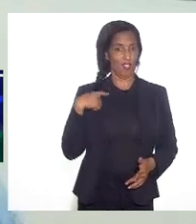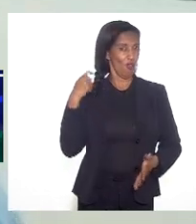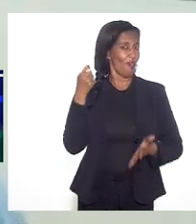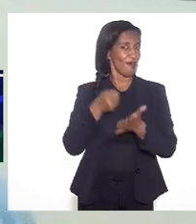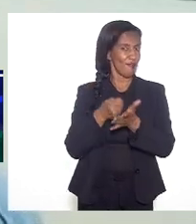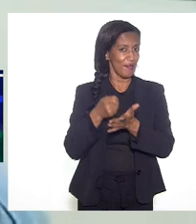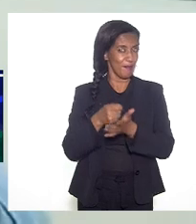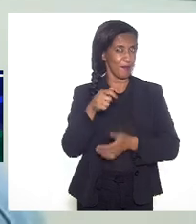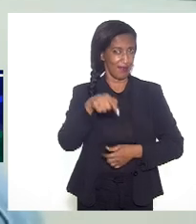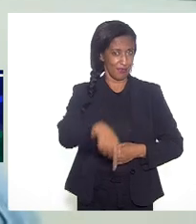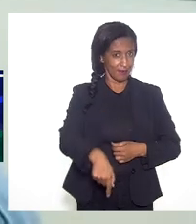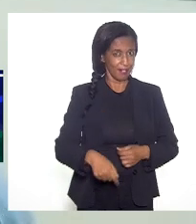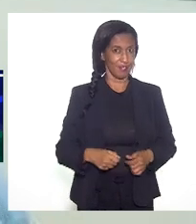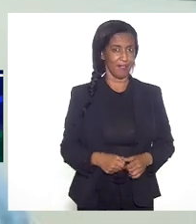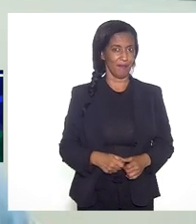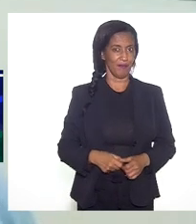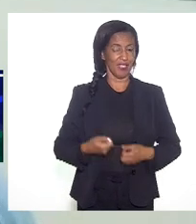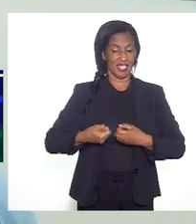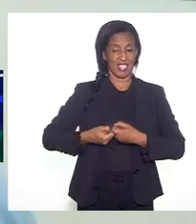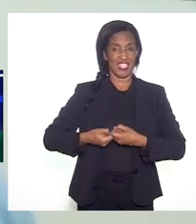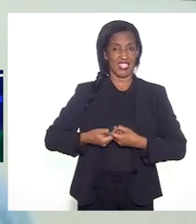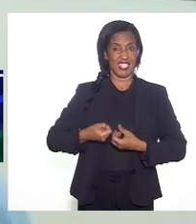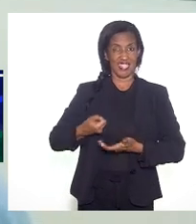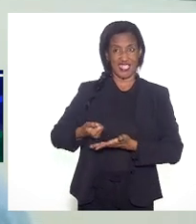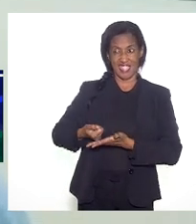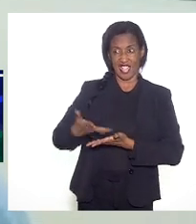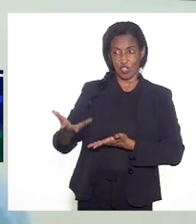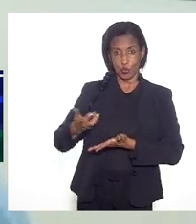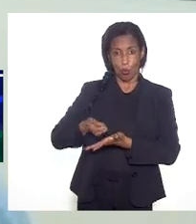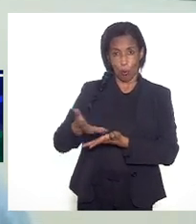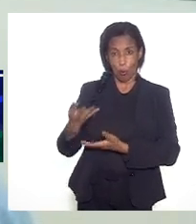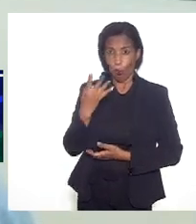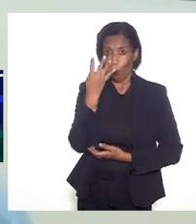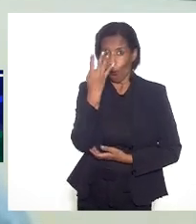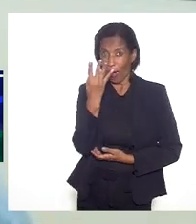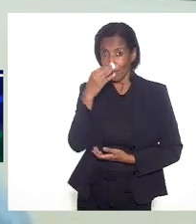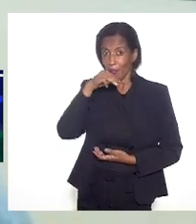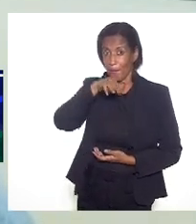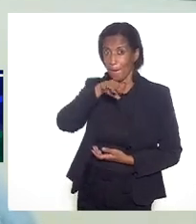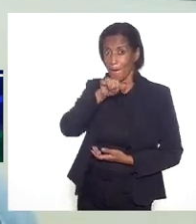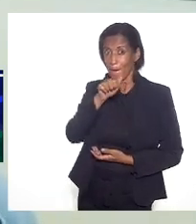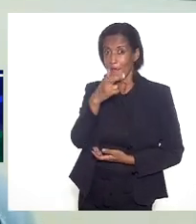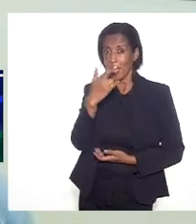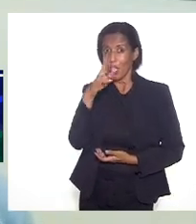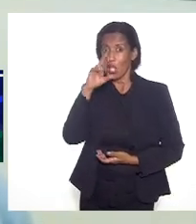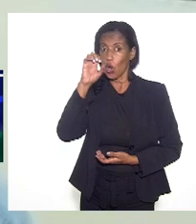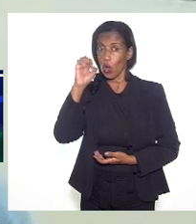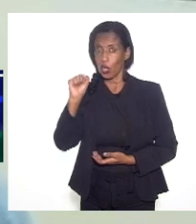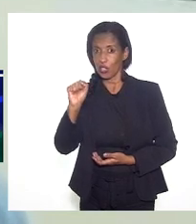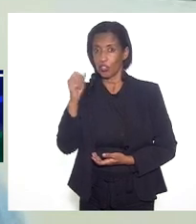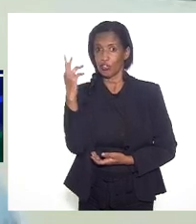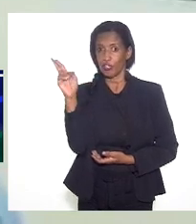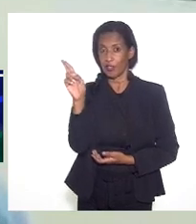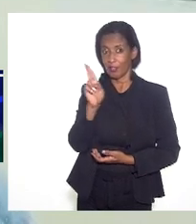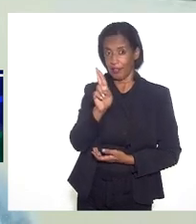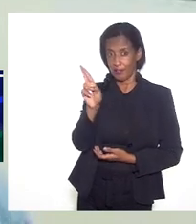afirmei aqui que se gastou 4 milhões de reais para